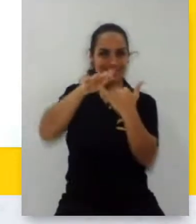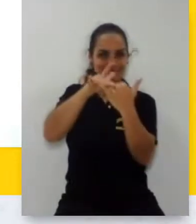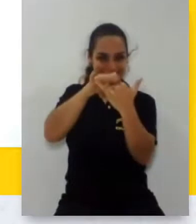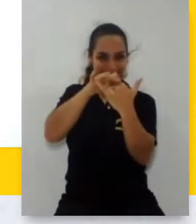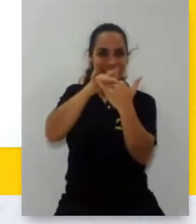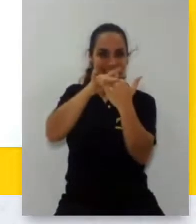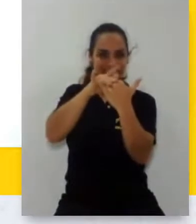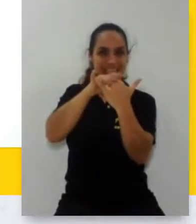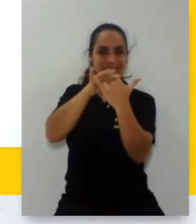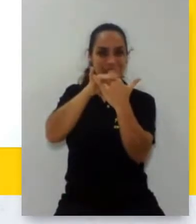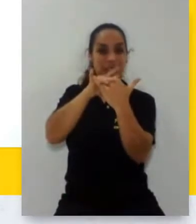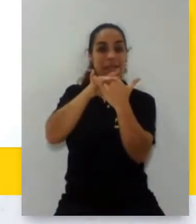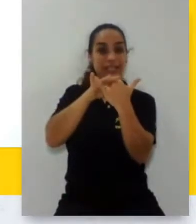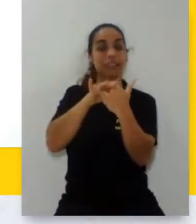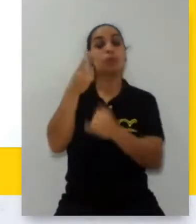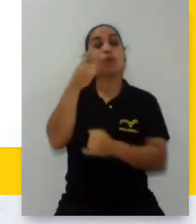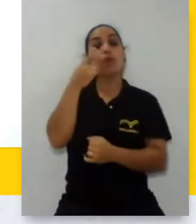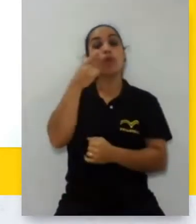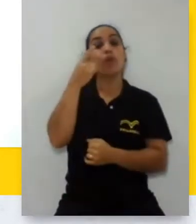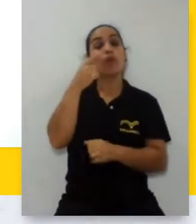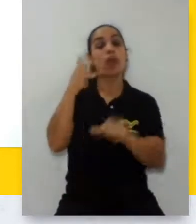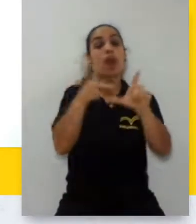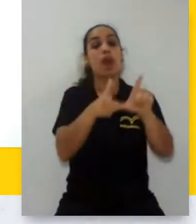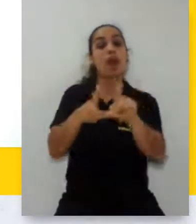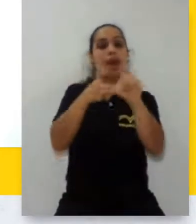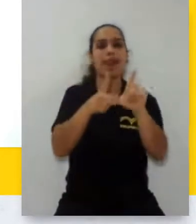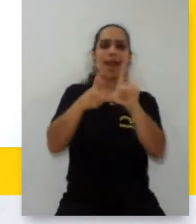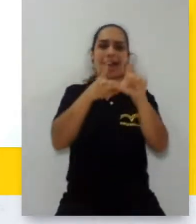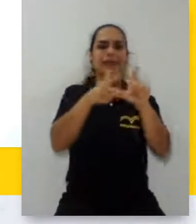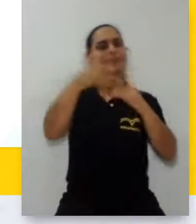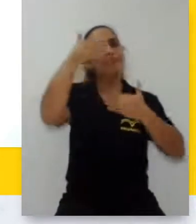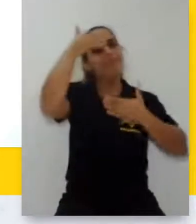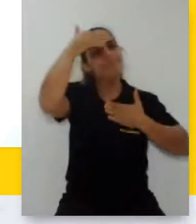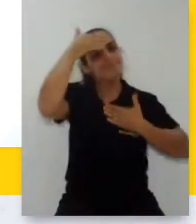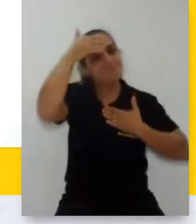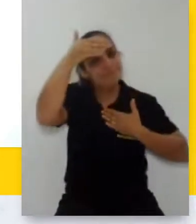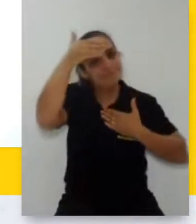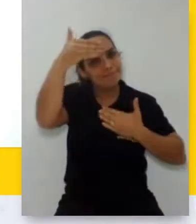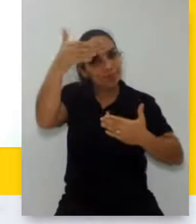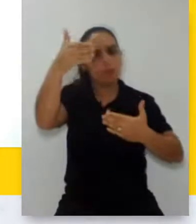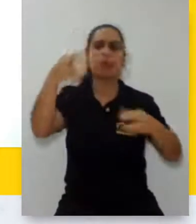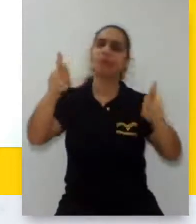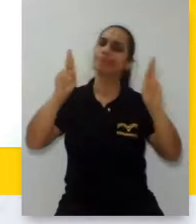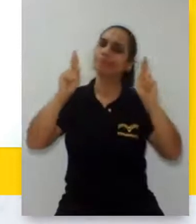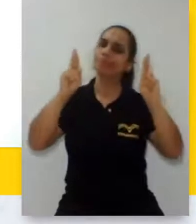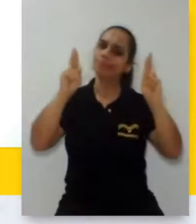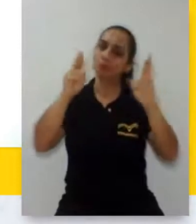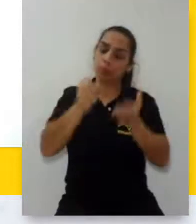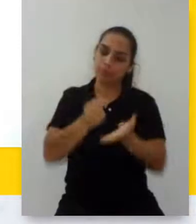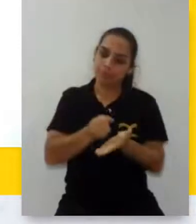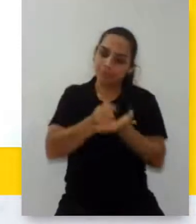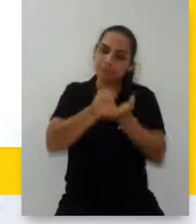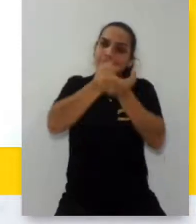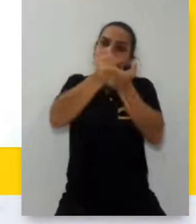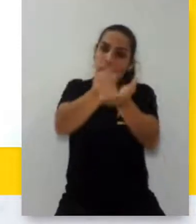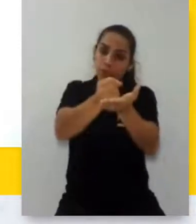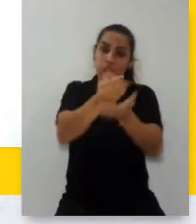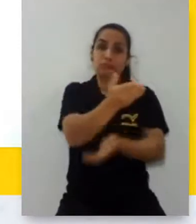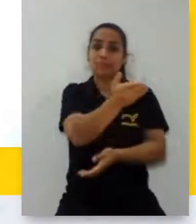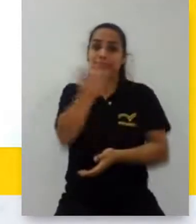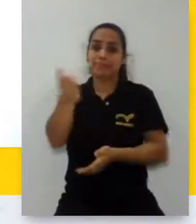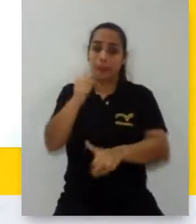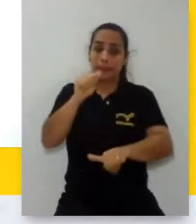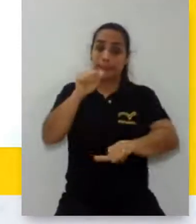próximas. E é isso, pessoal. Meu muito obrigado, espero ter contribuído com algo para que vocês possam realmente mudar aí,